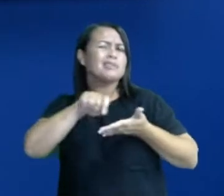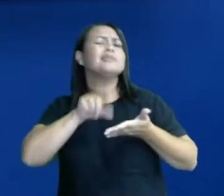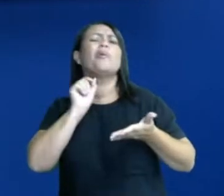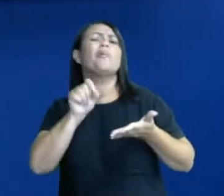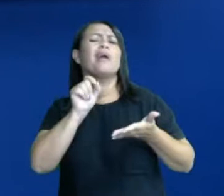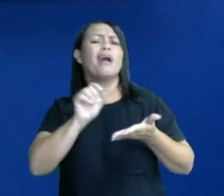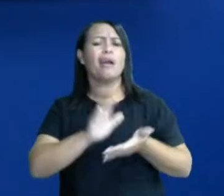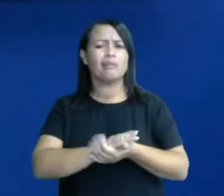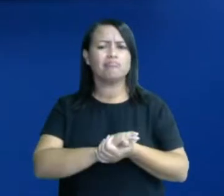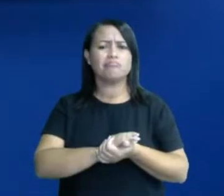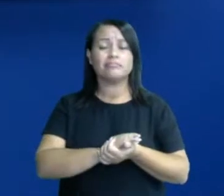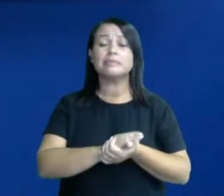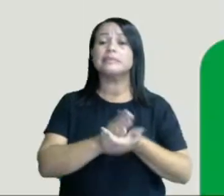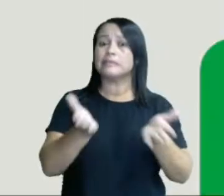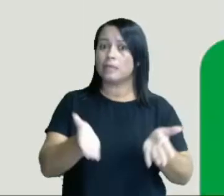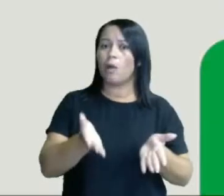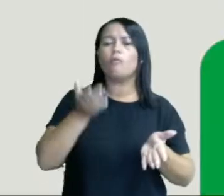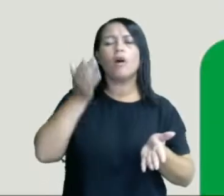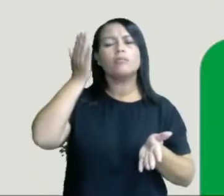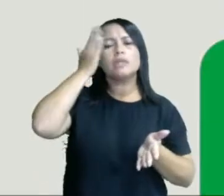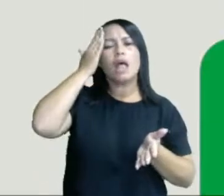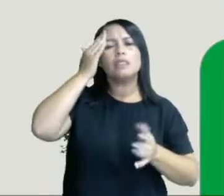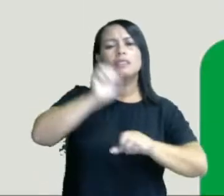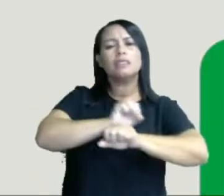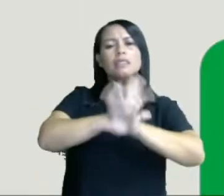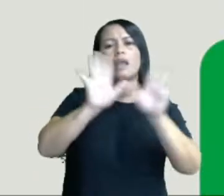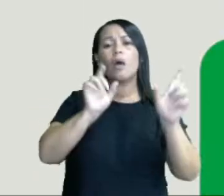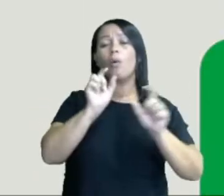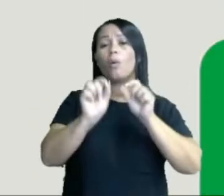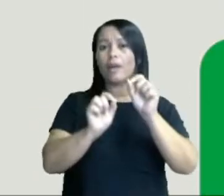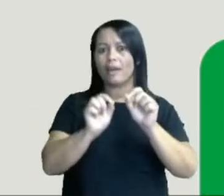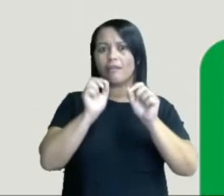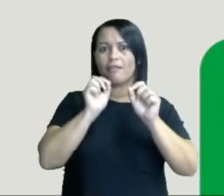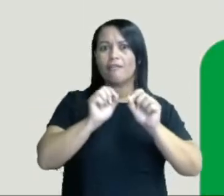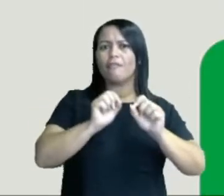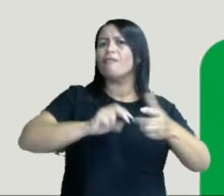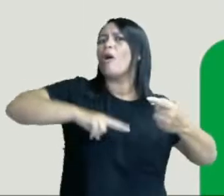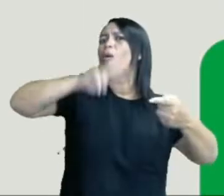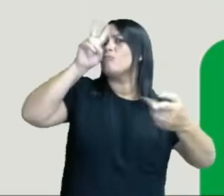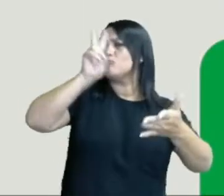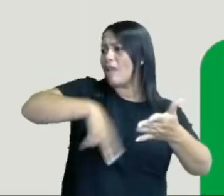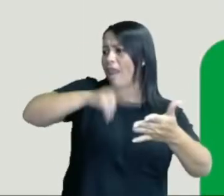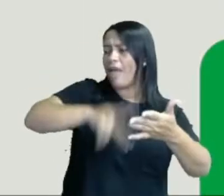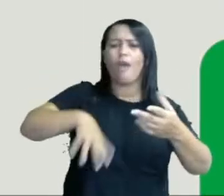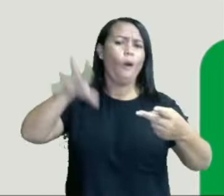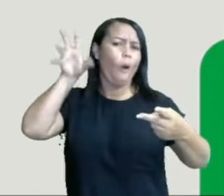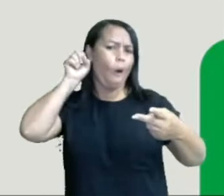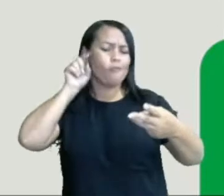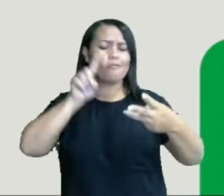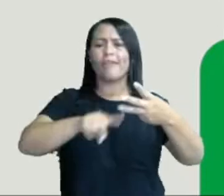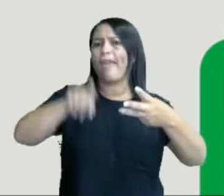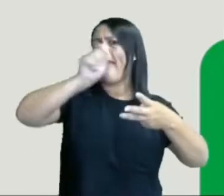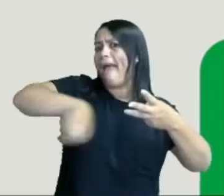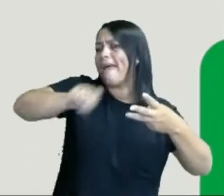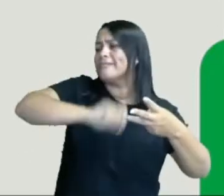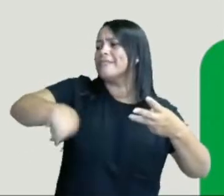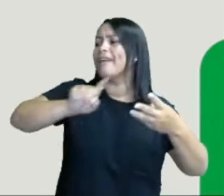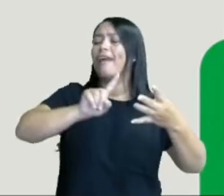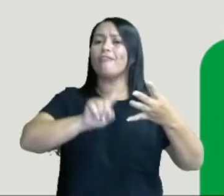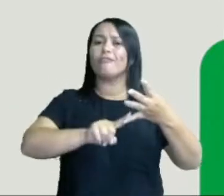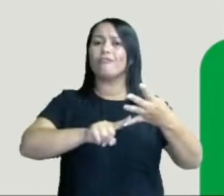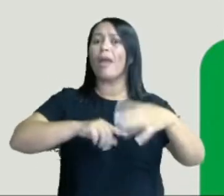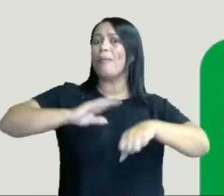isso? Então, vamos passar a entender que vamos ler, ouvir, reescrever